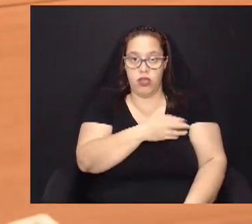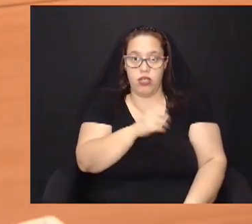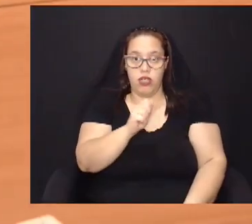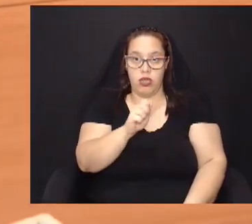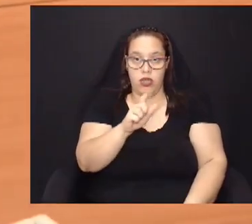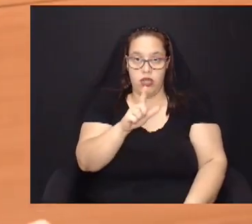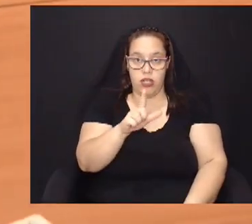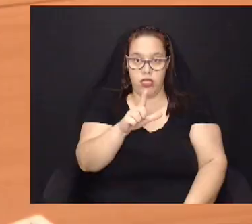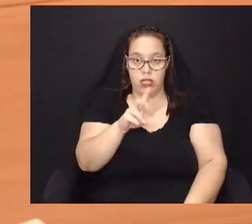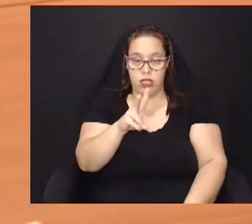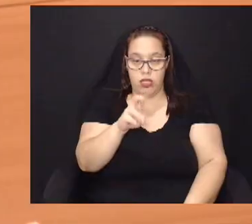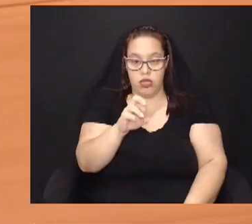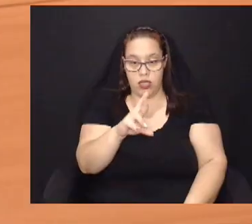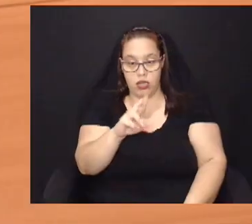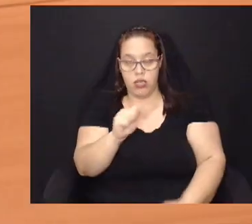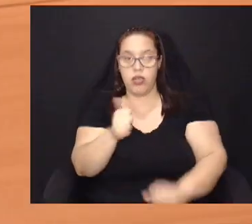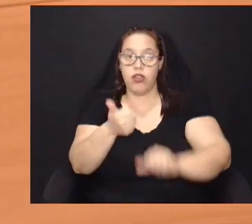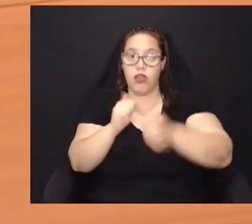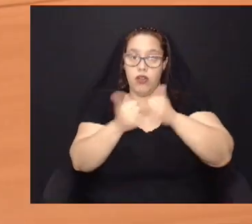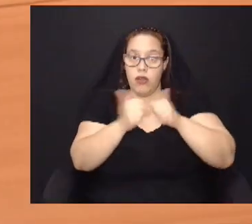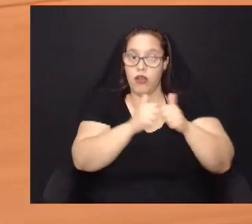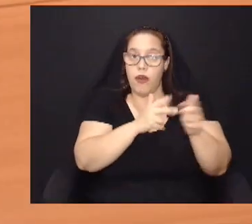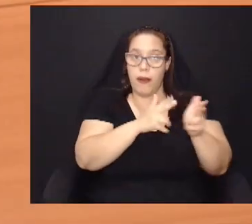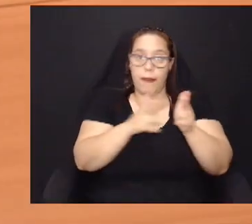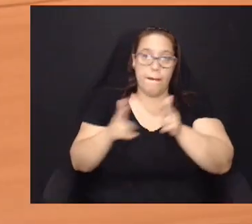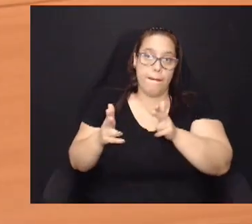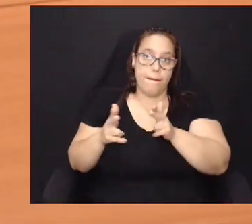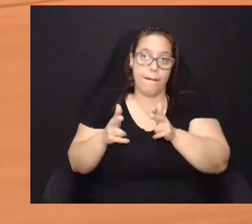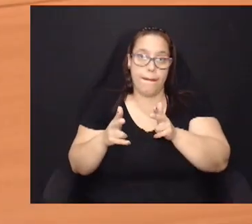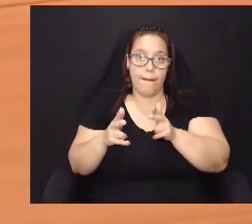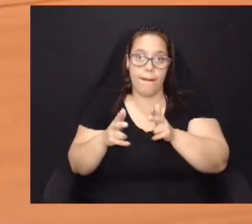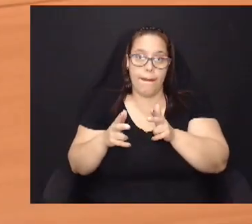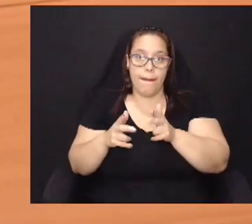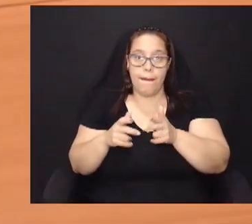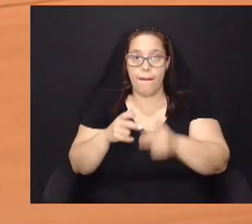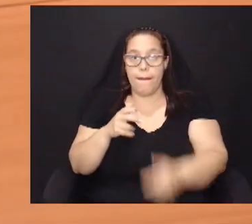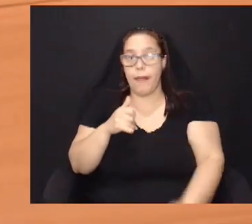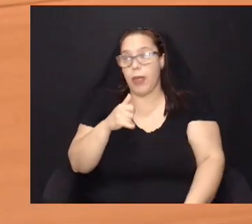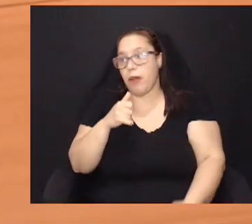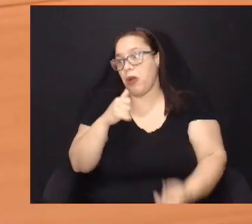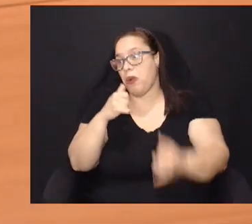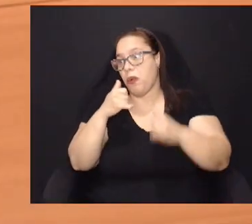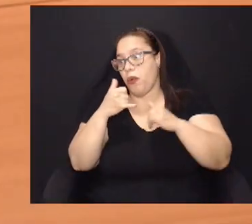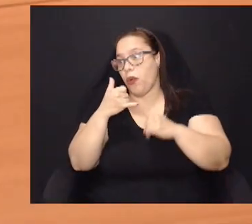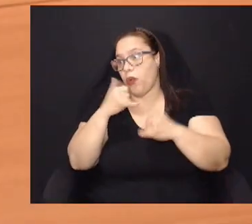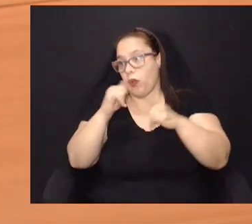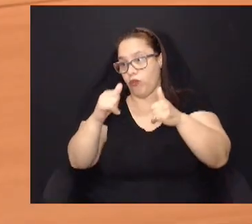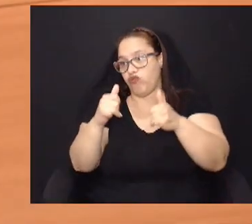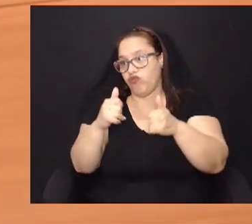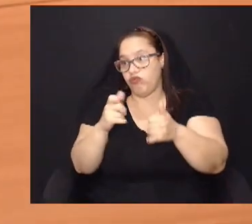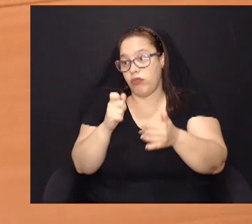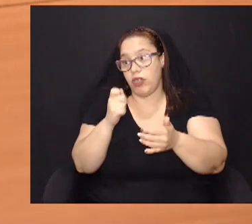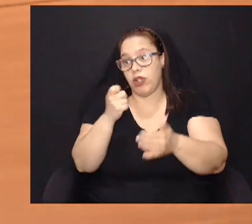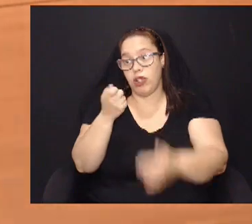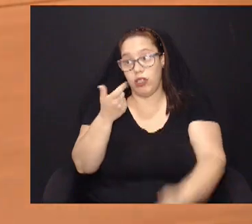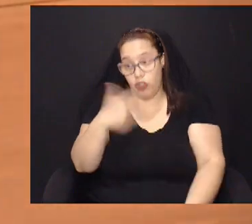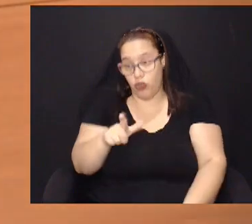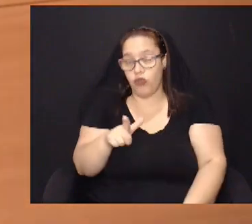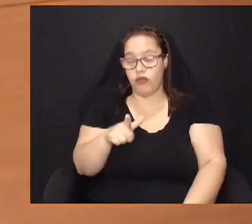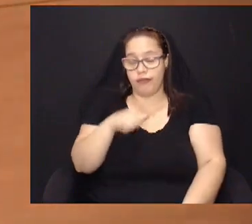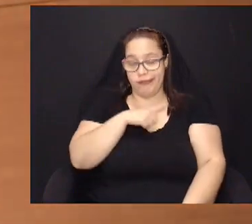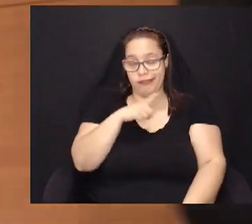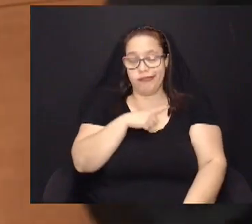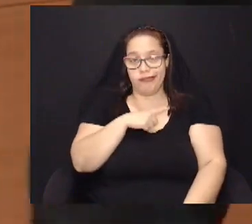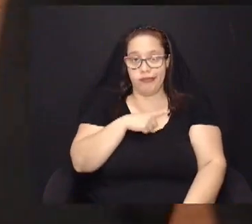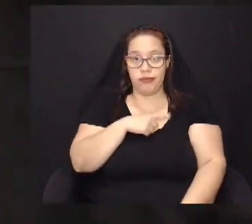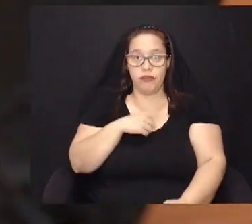E aí a gente faz uma analogia, a mesma coisa com uma conta de luz. Você precisa quitar para você religar. Você precisa ter a